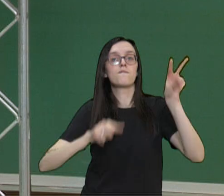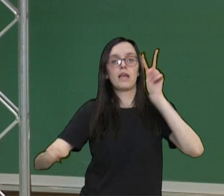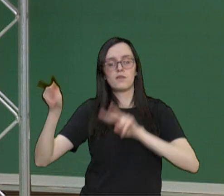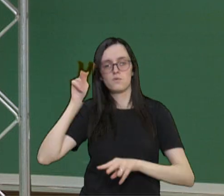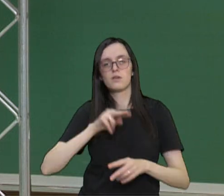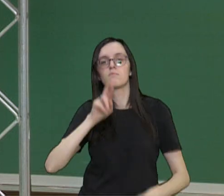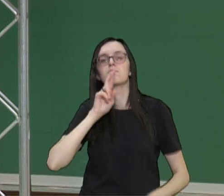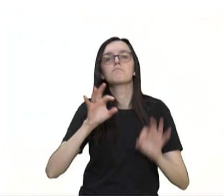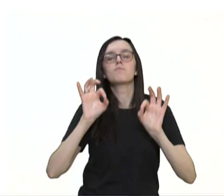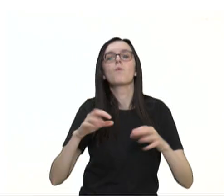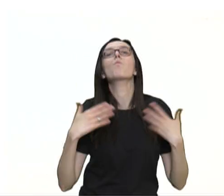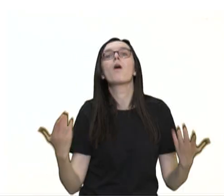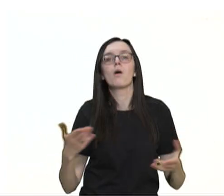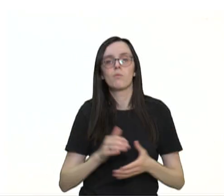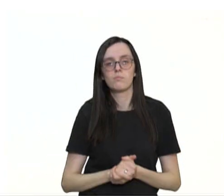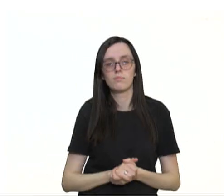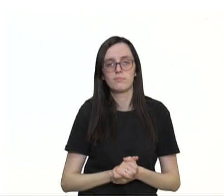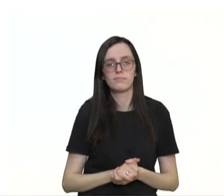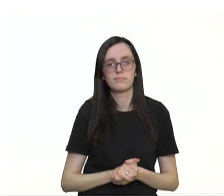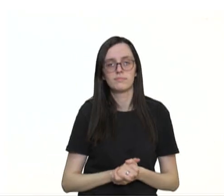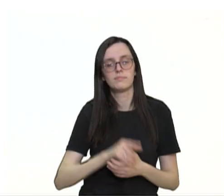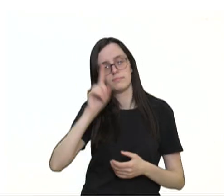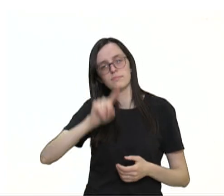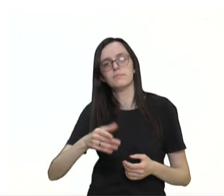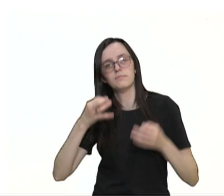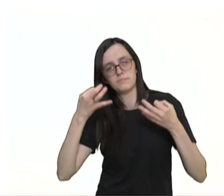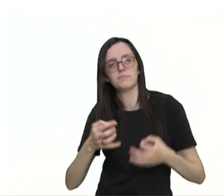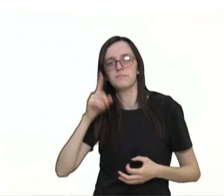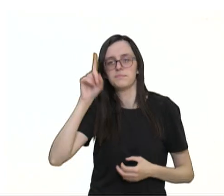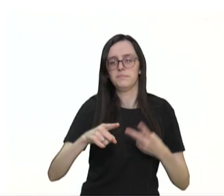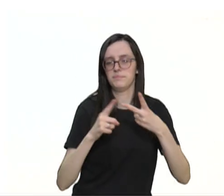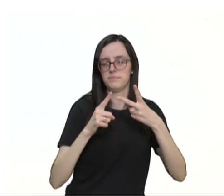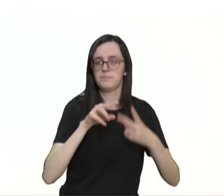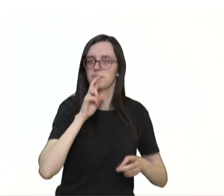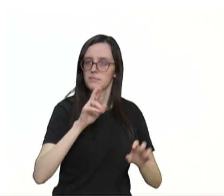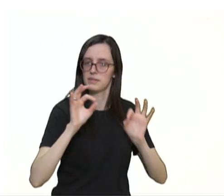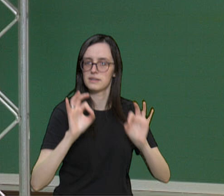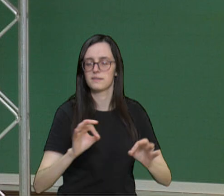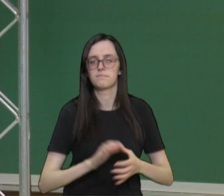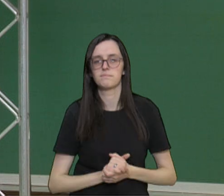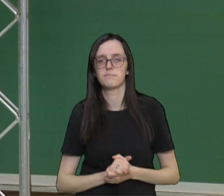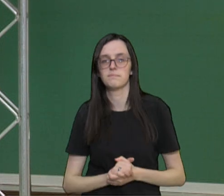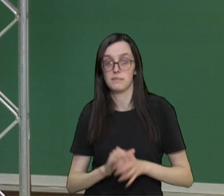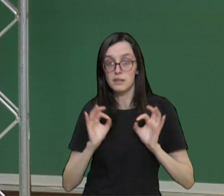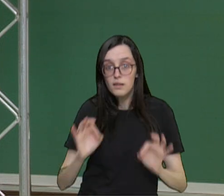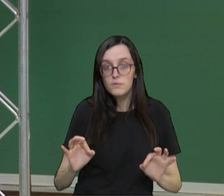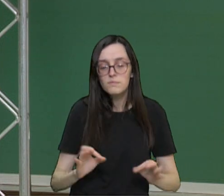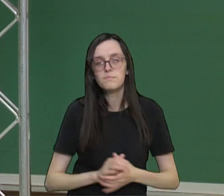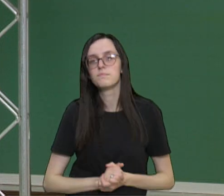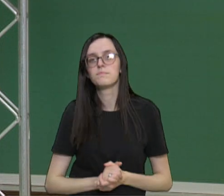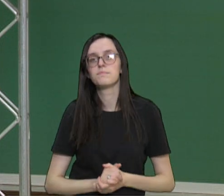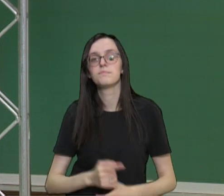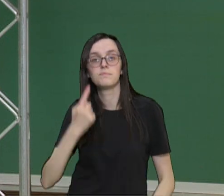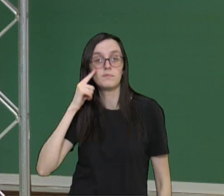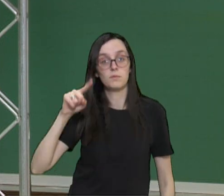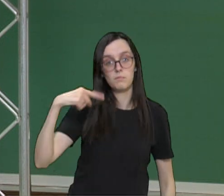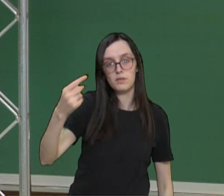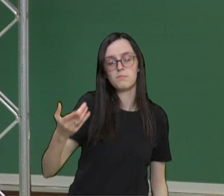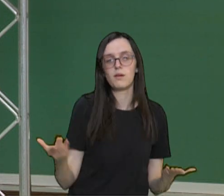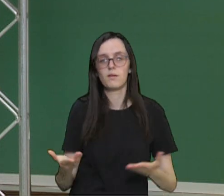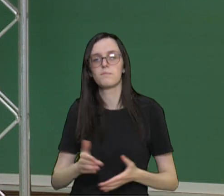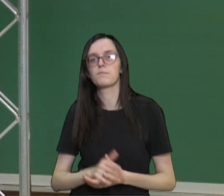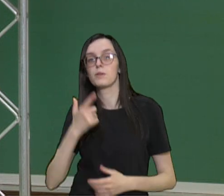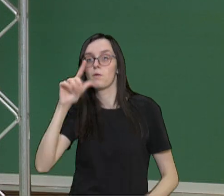Então, qual que é a resposta certa? Artes visuais. Certo? Vamos para um segundo? Um